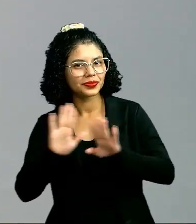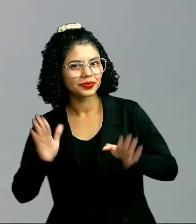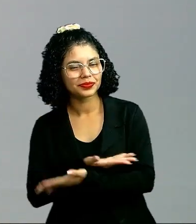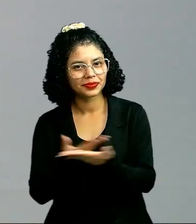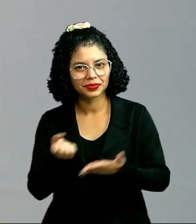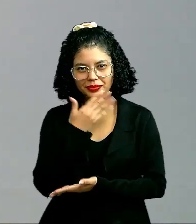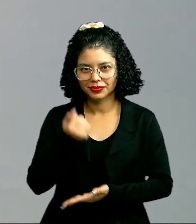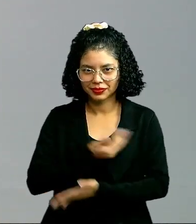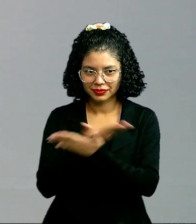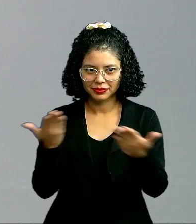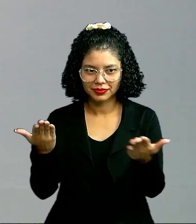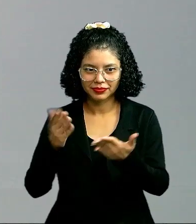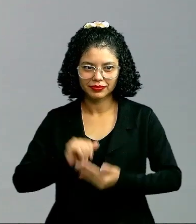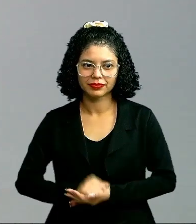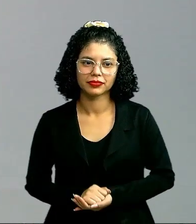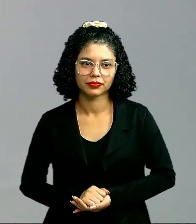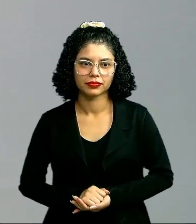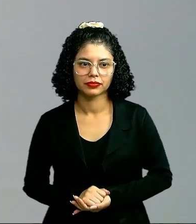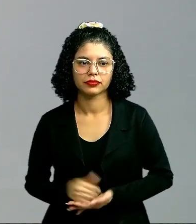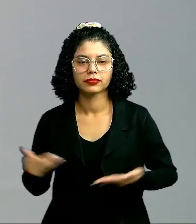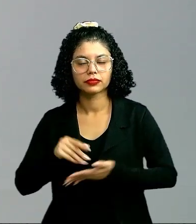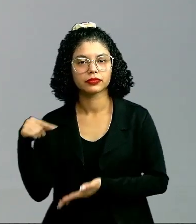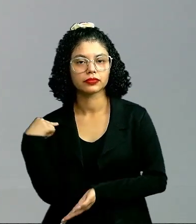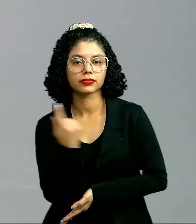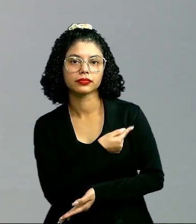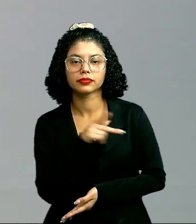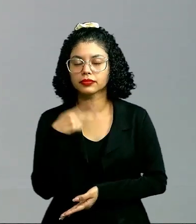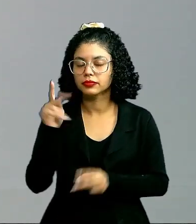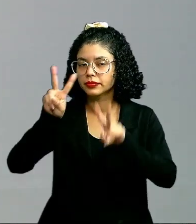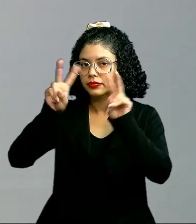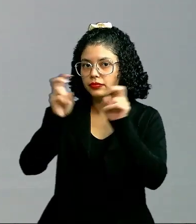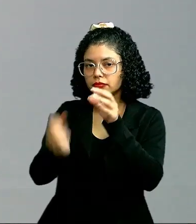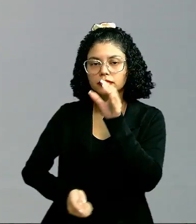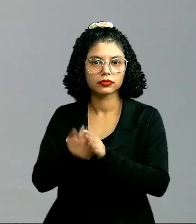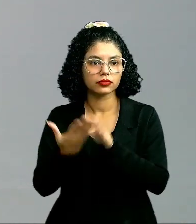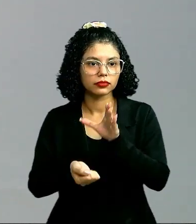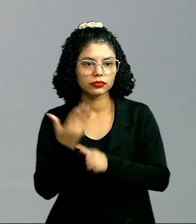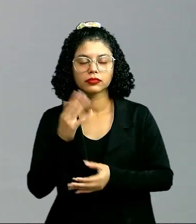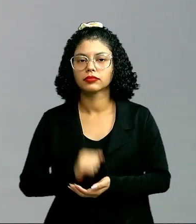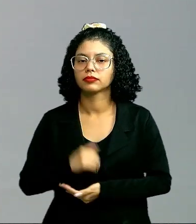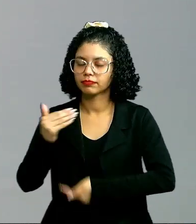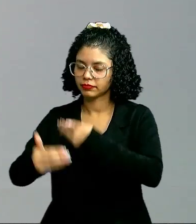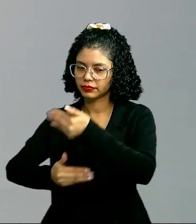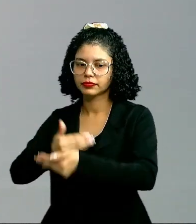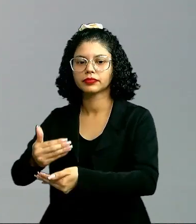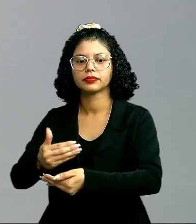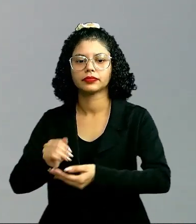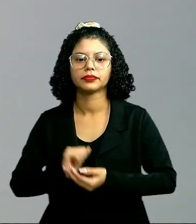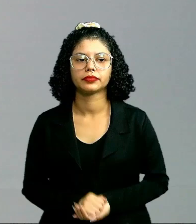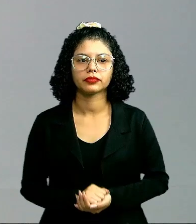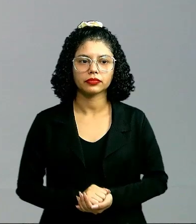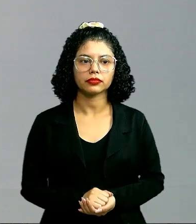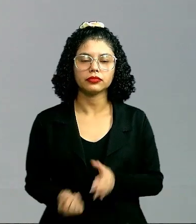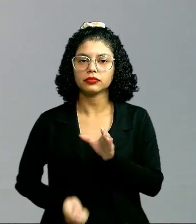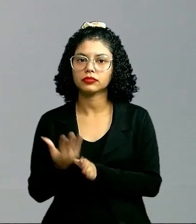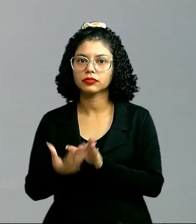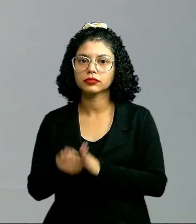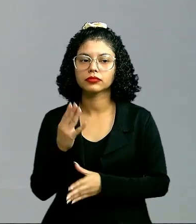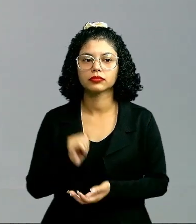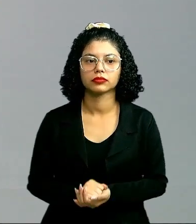Olá pessoal, tudo bem com vocês? Hoje nós vamos falar sobre reprodução e desenvolvimento.